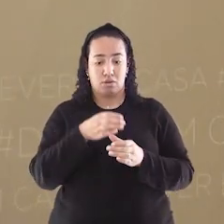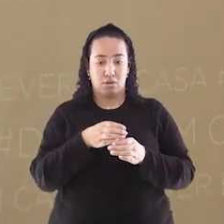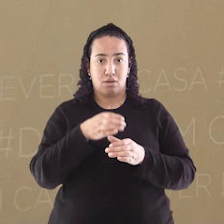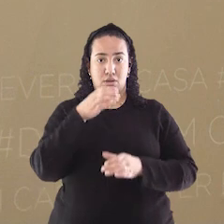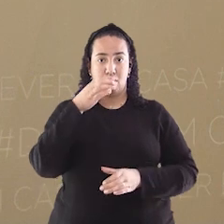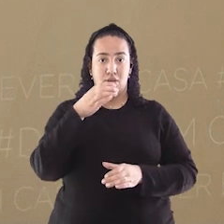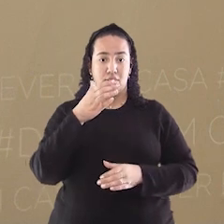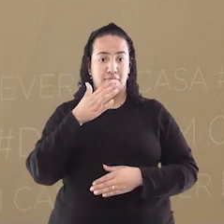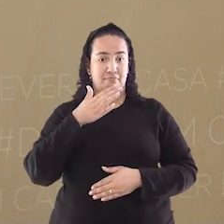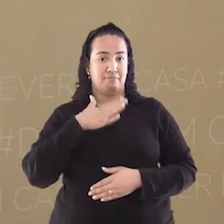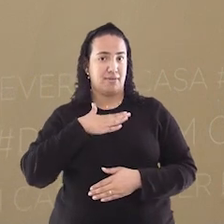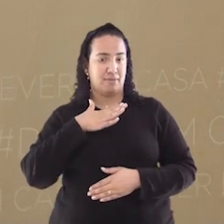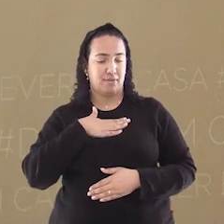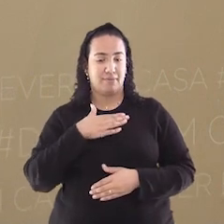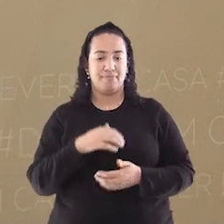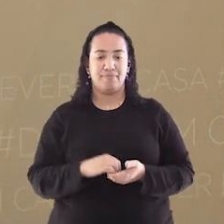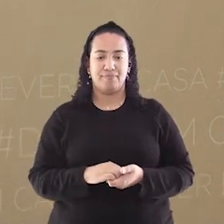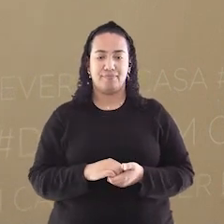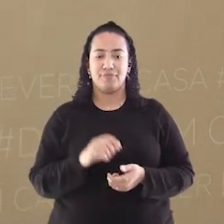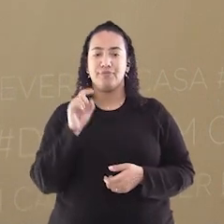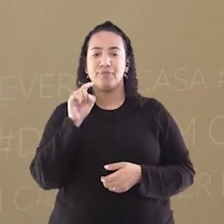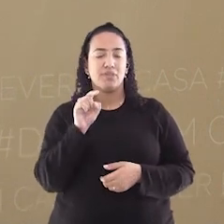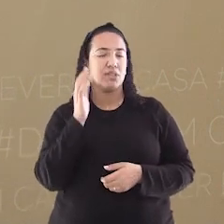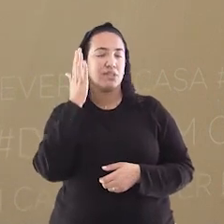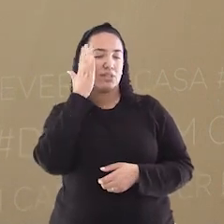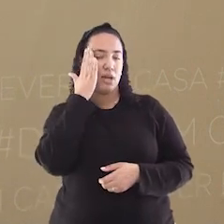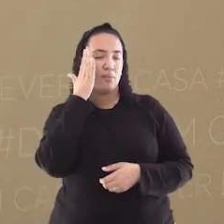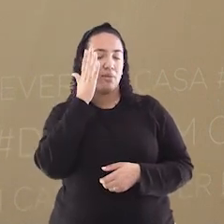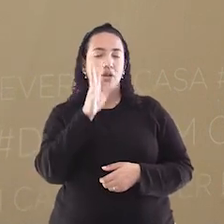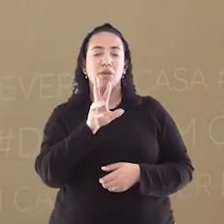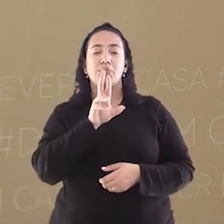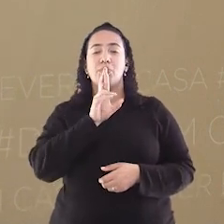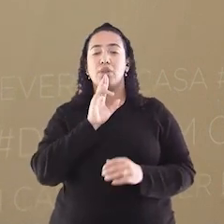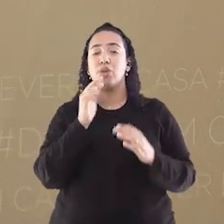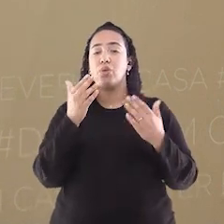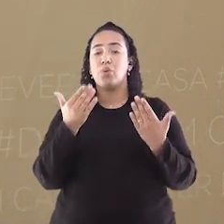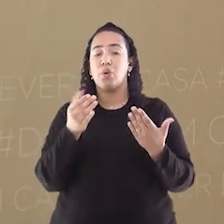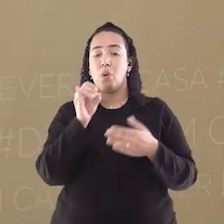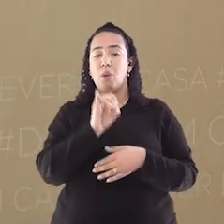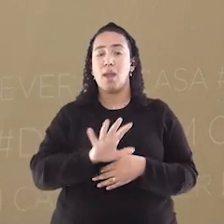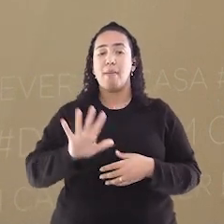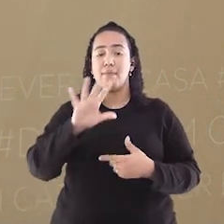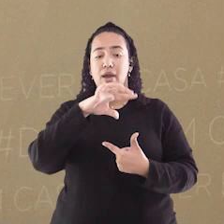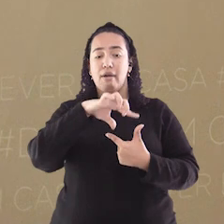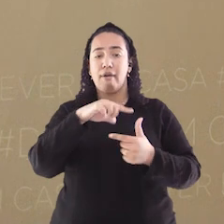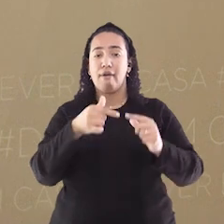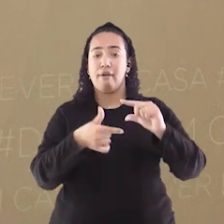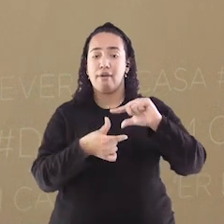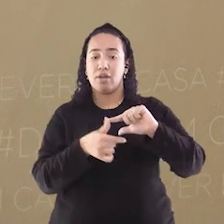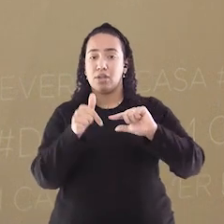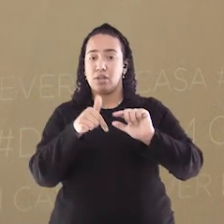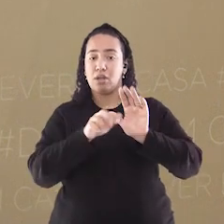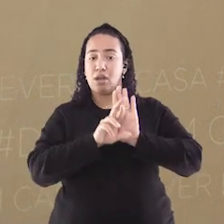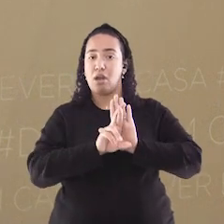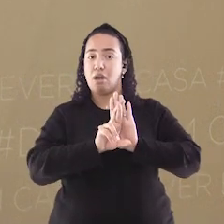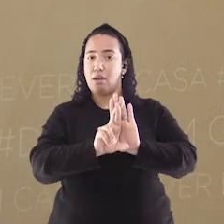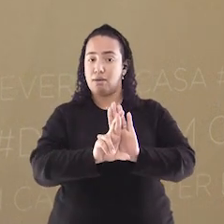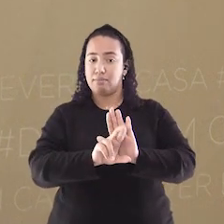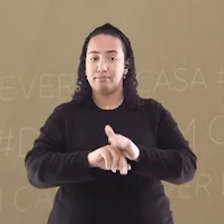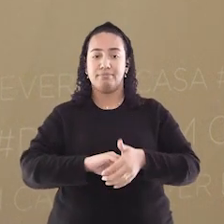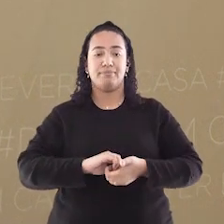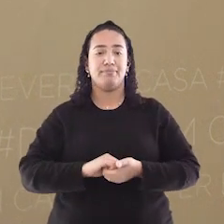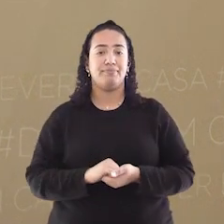na minha mão. Você saberia me dizer qual é a figura geométrica que representa esse objeto?